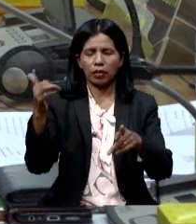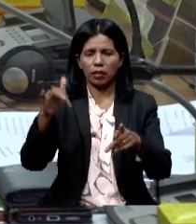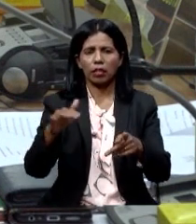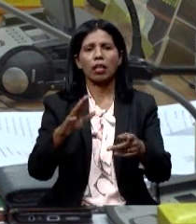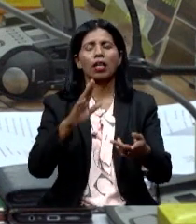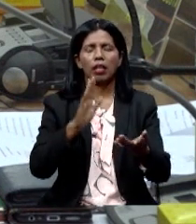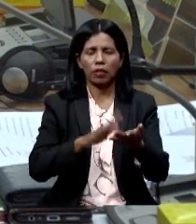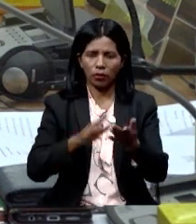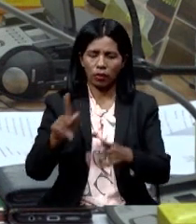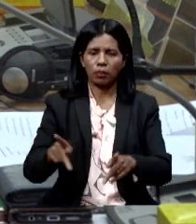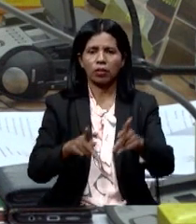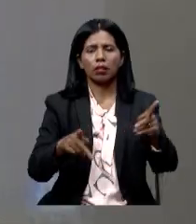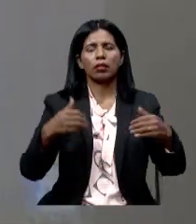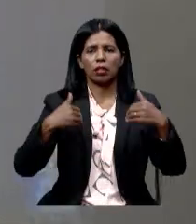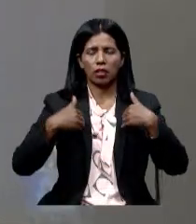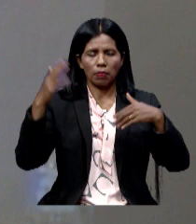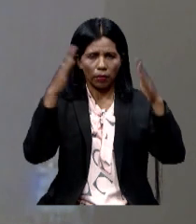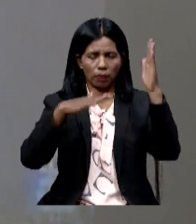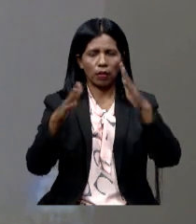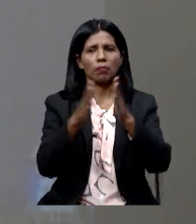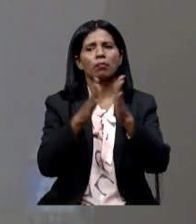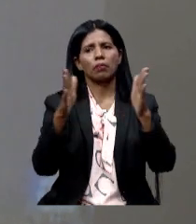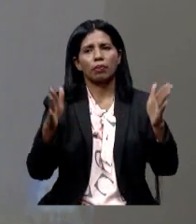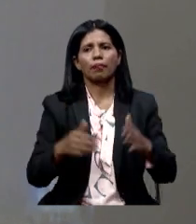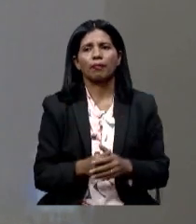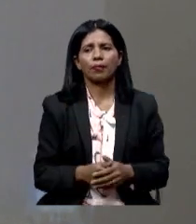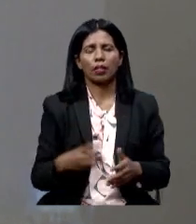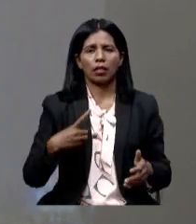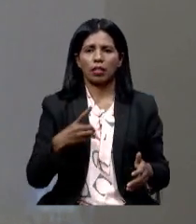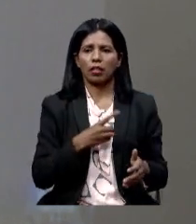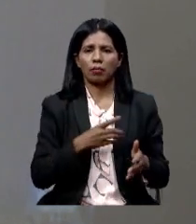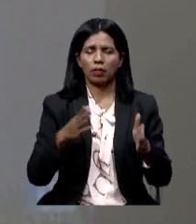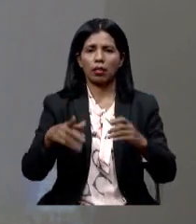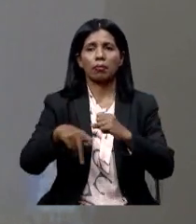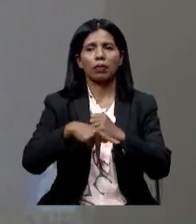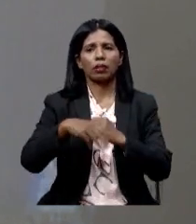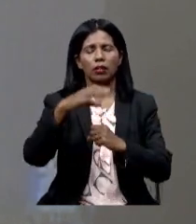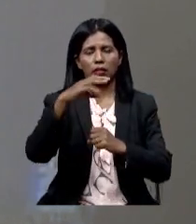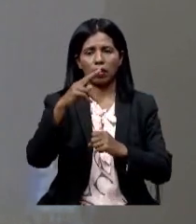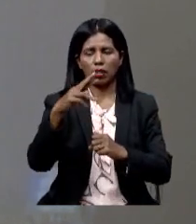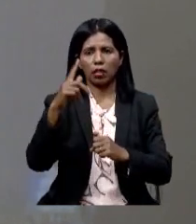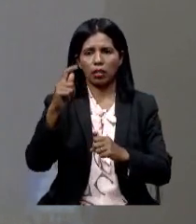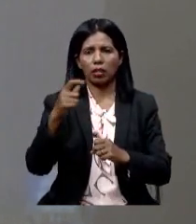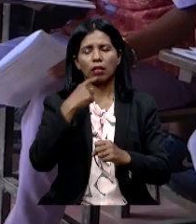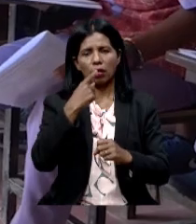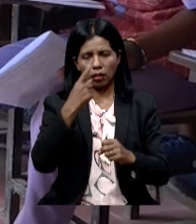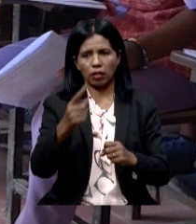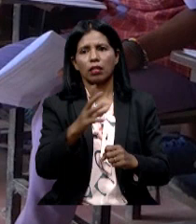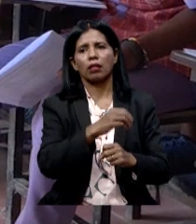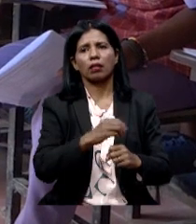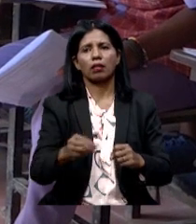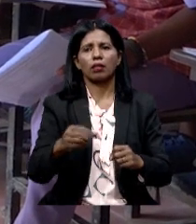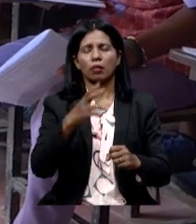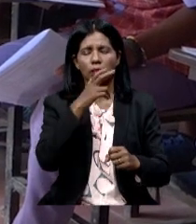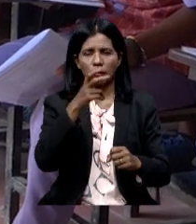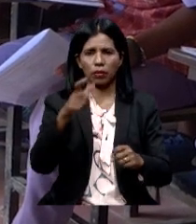escolas públicas sem problema bota. Nun emos deputado bancada CNRT Gabriel Soares Sateten, lian